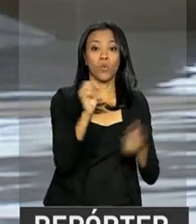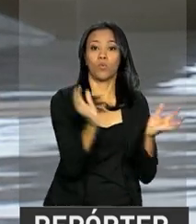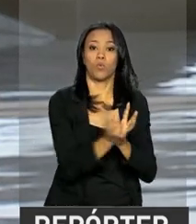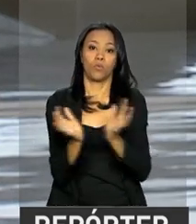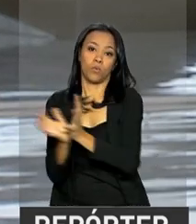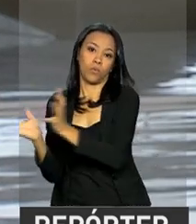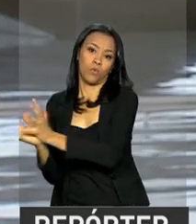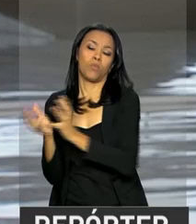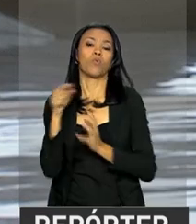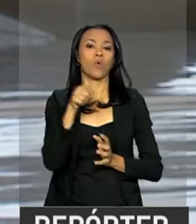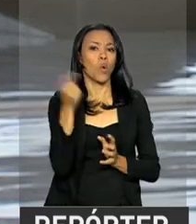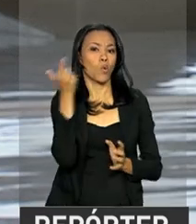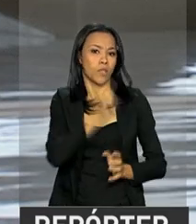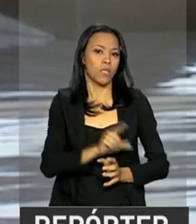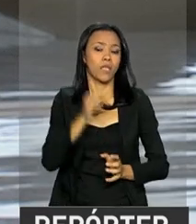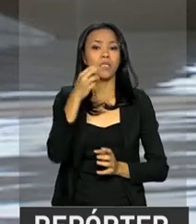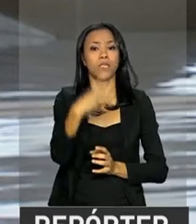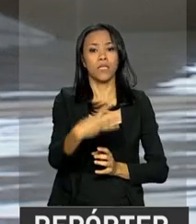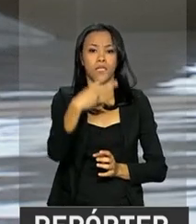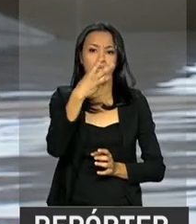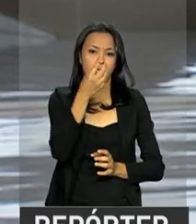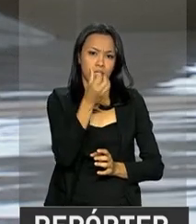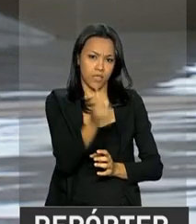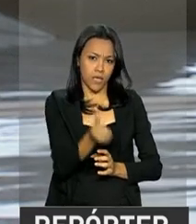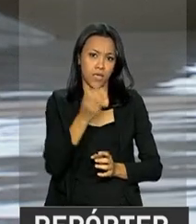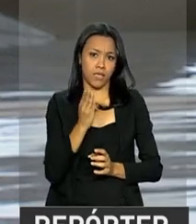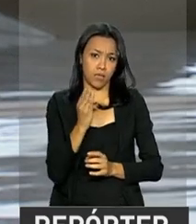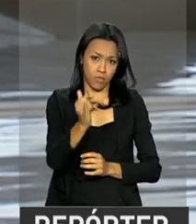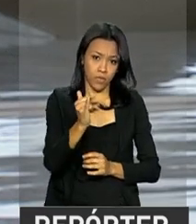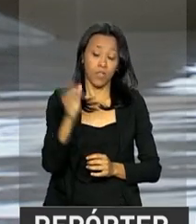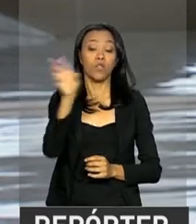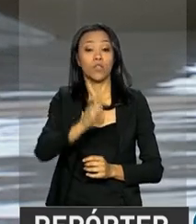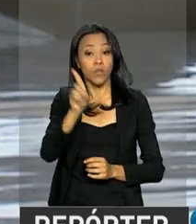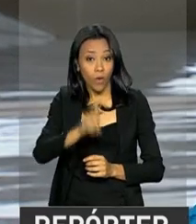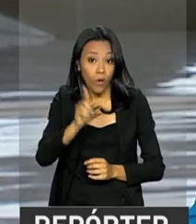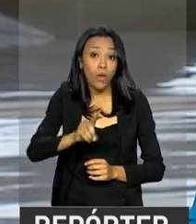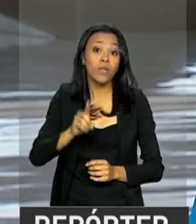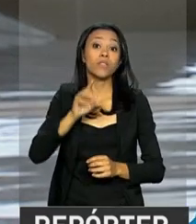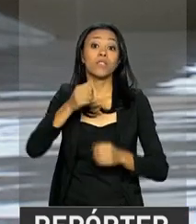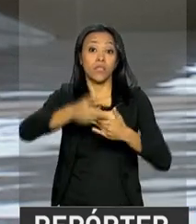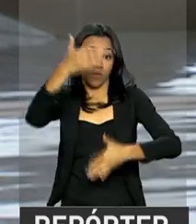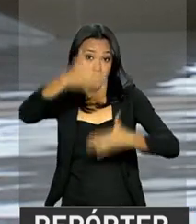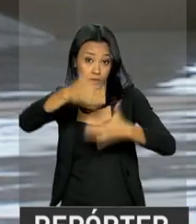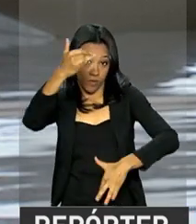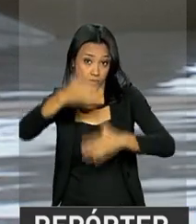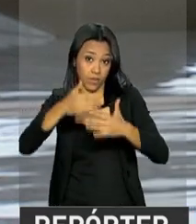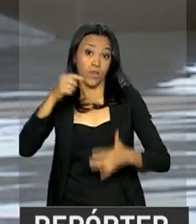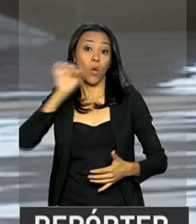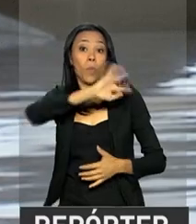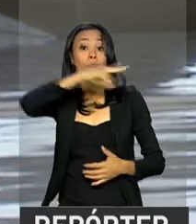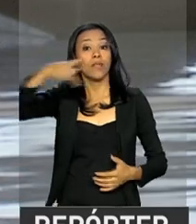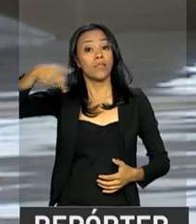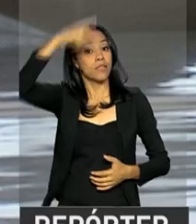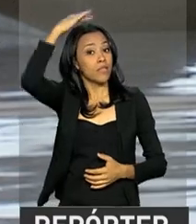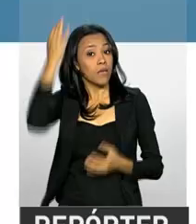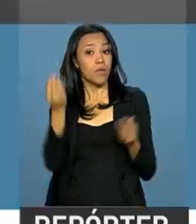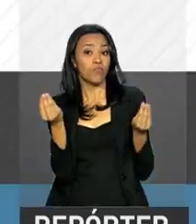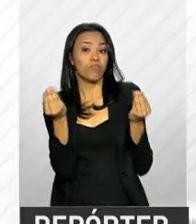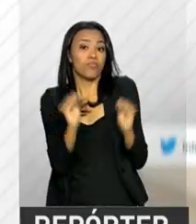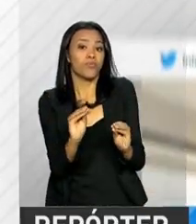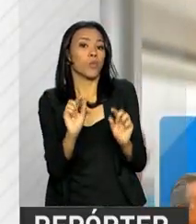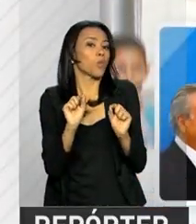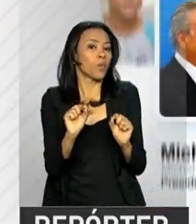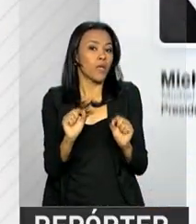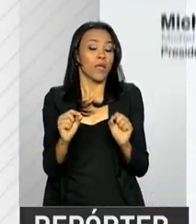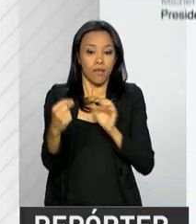gerem 36 bilhões de dólares em investimentos. Pelas redes sociais, o presidente Michel Temer disse que